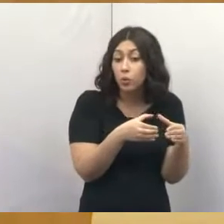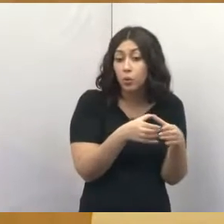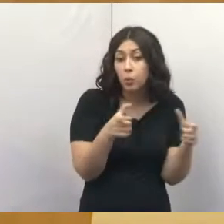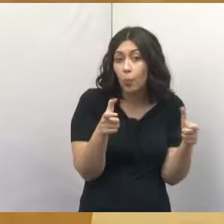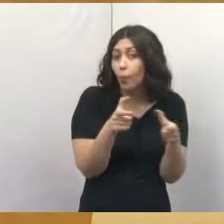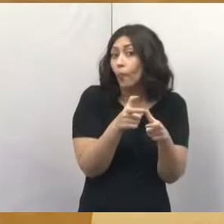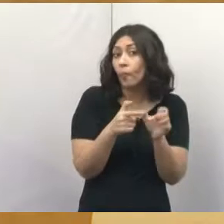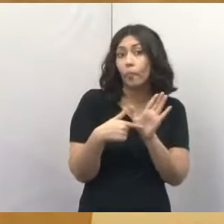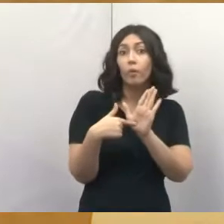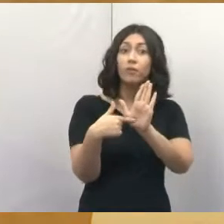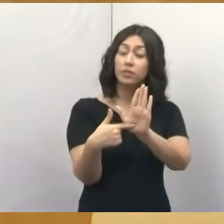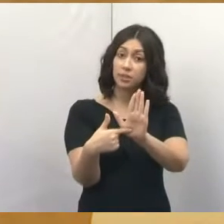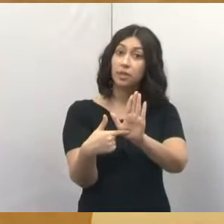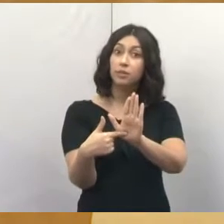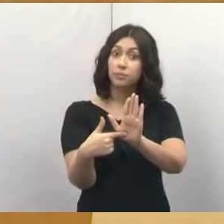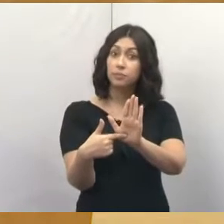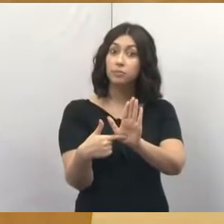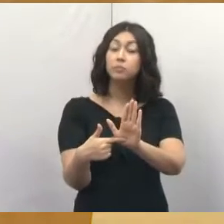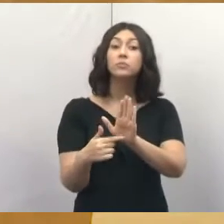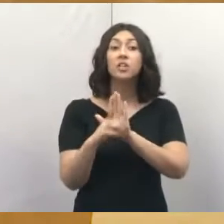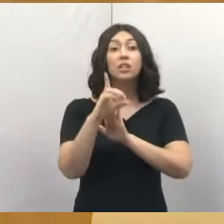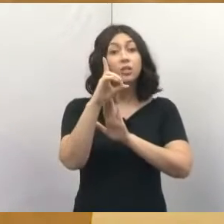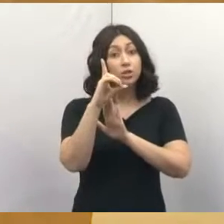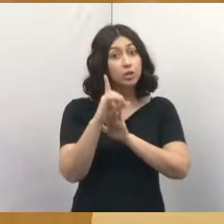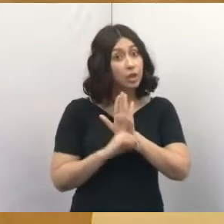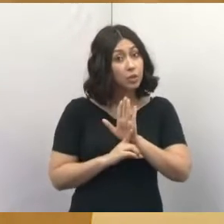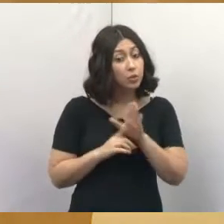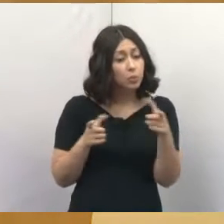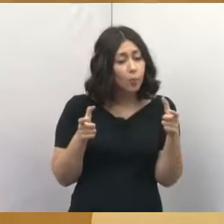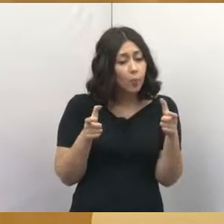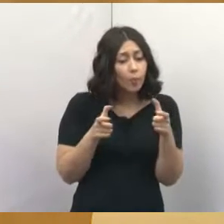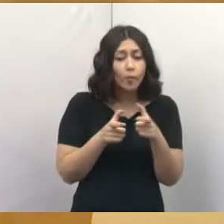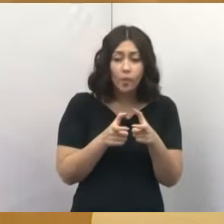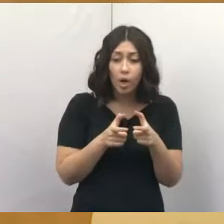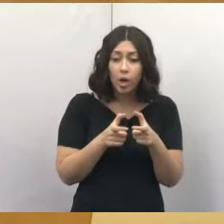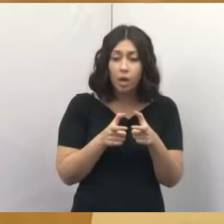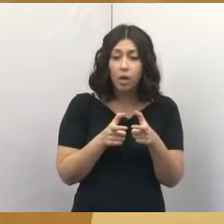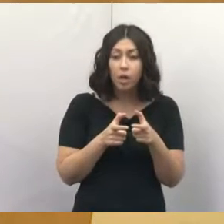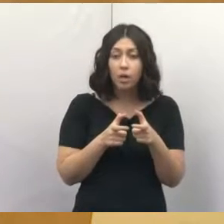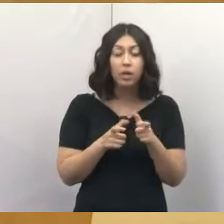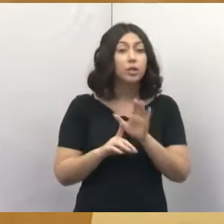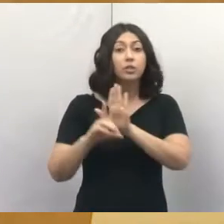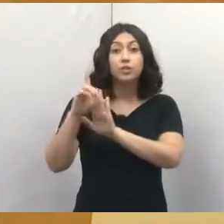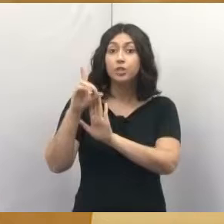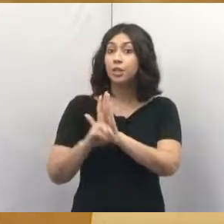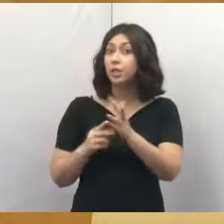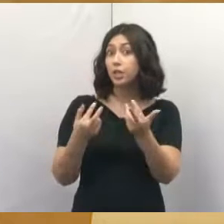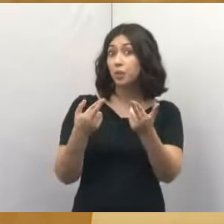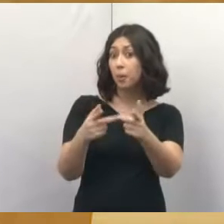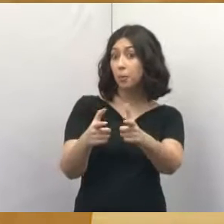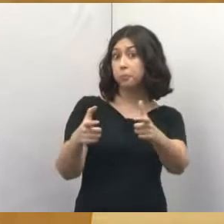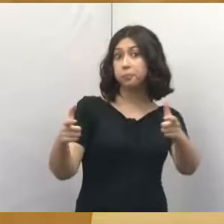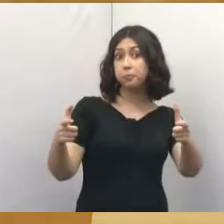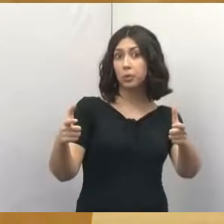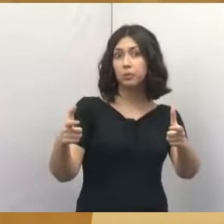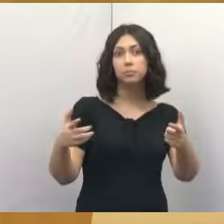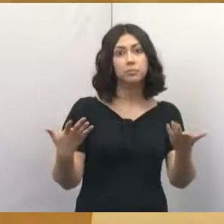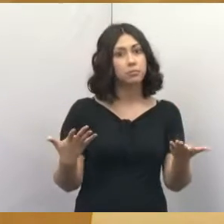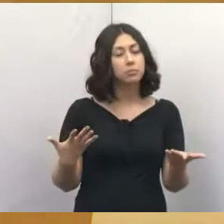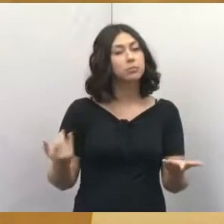manifestarem, não é? É o direito das minorias terem os mesmos direitos que as maiorias.